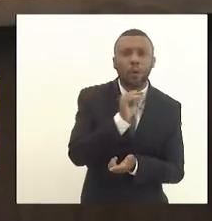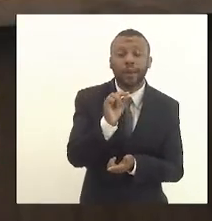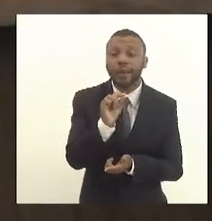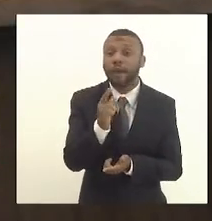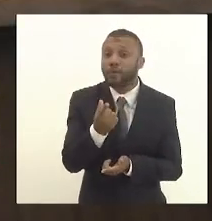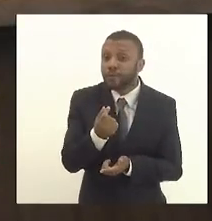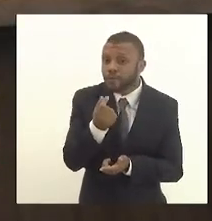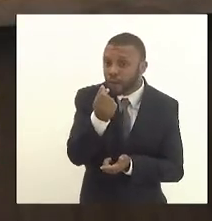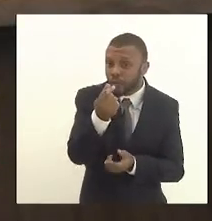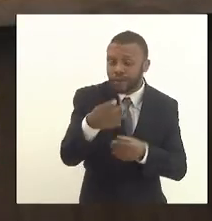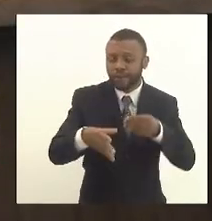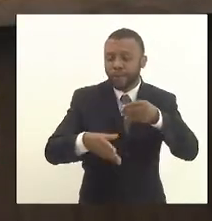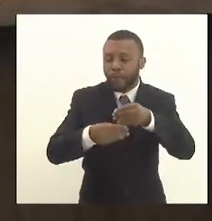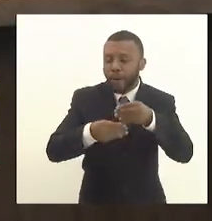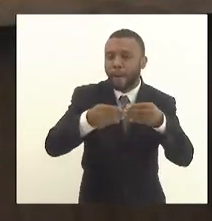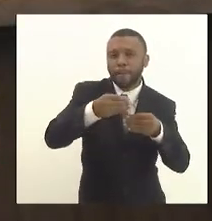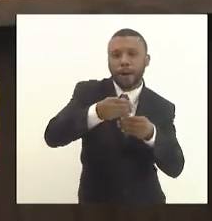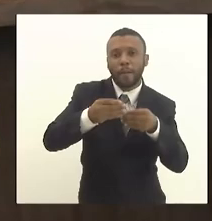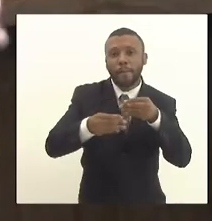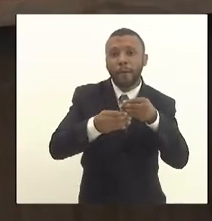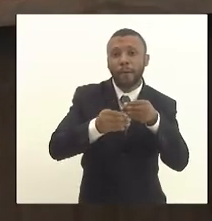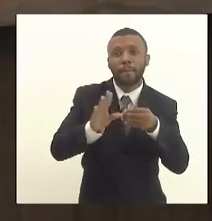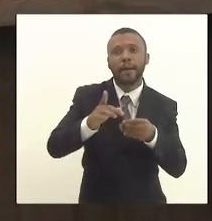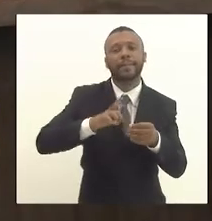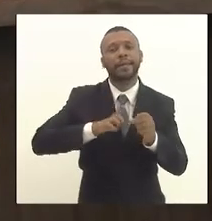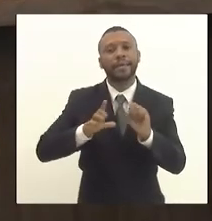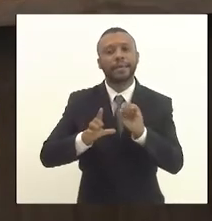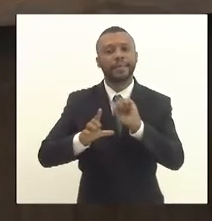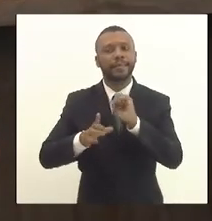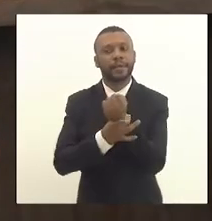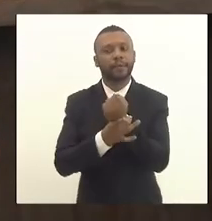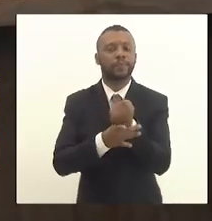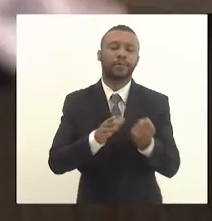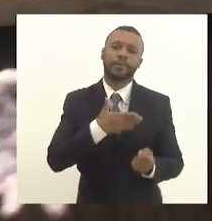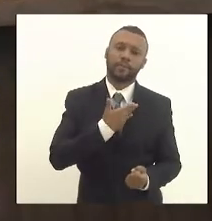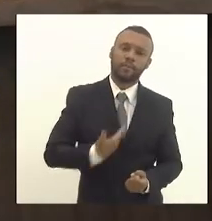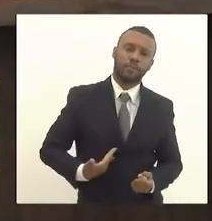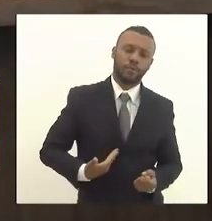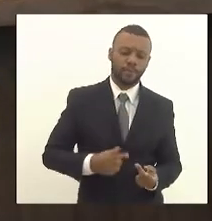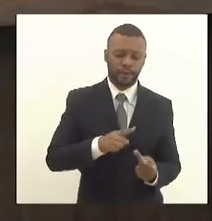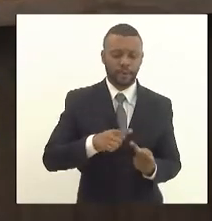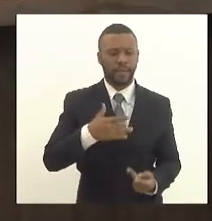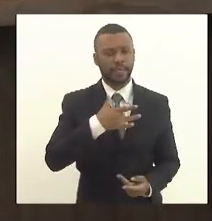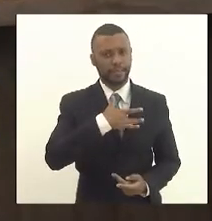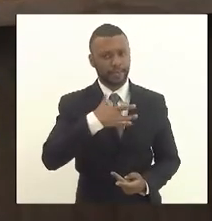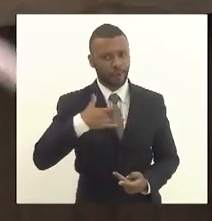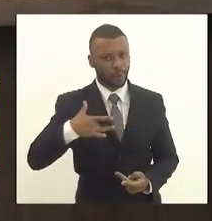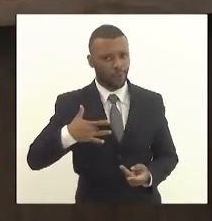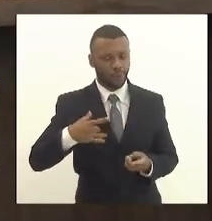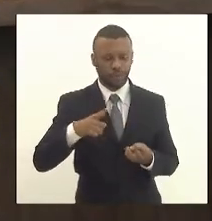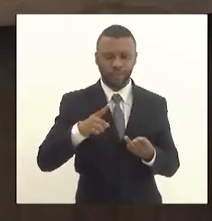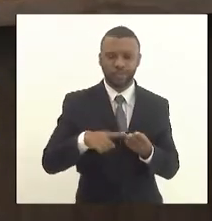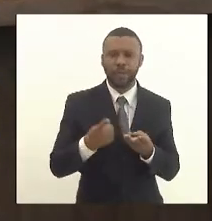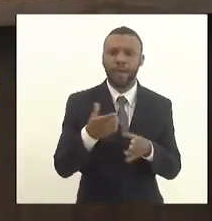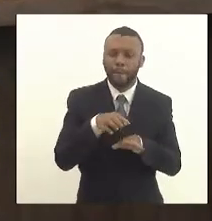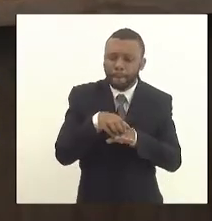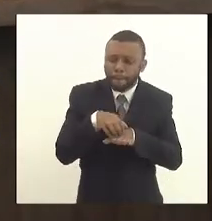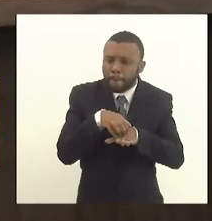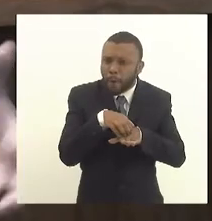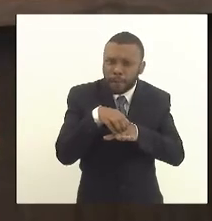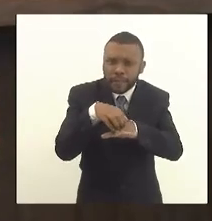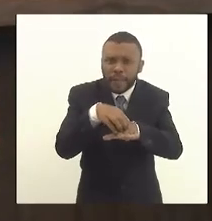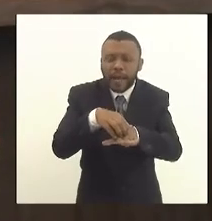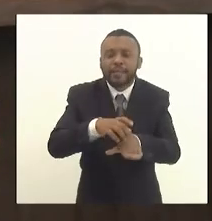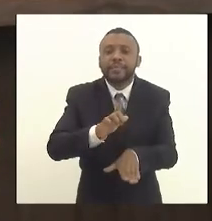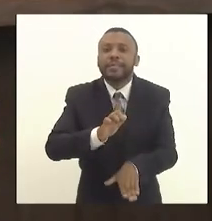acessórios, mas tudo isso, segurança pública, saúde, mobilidade,